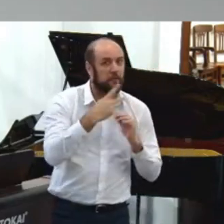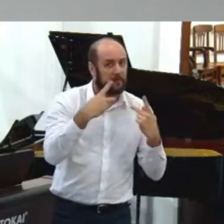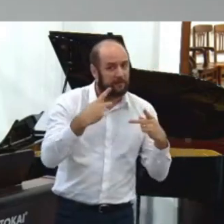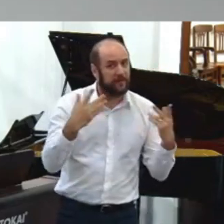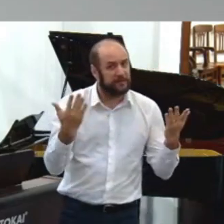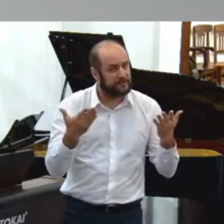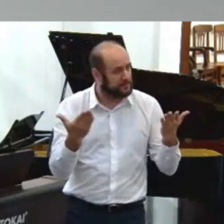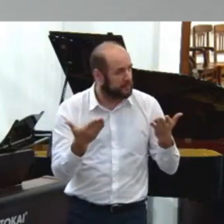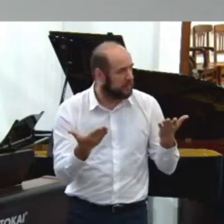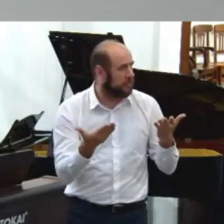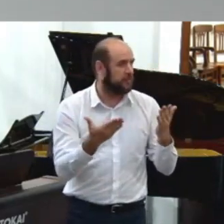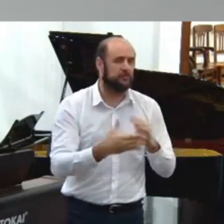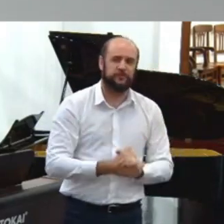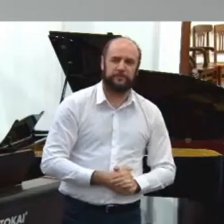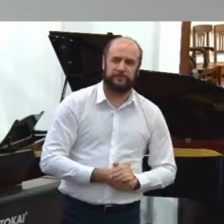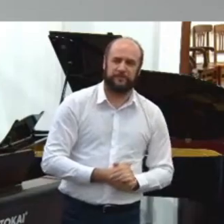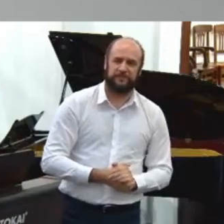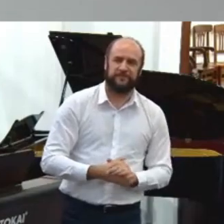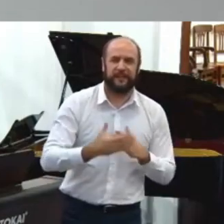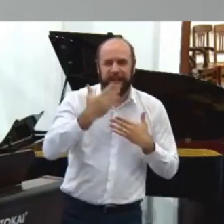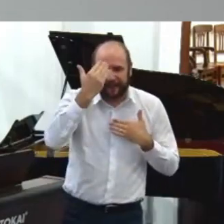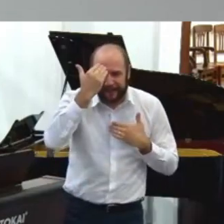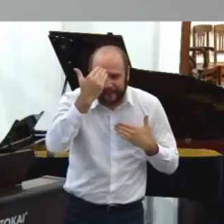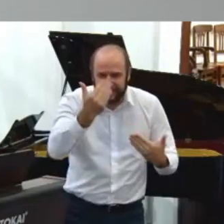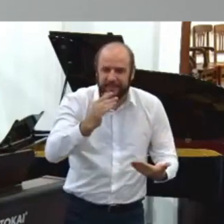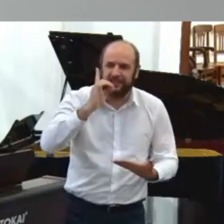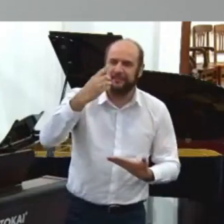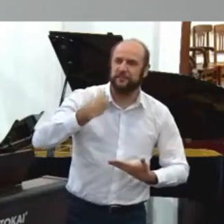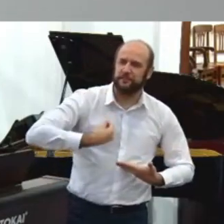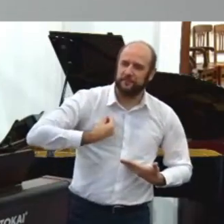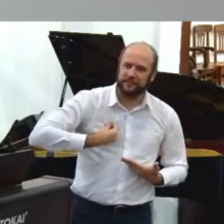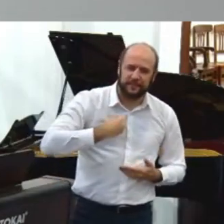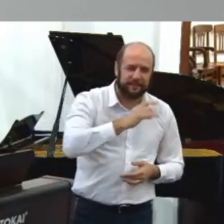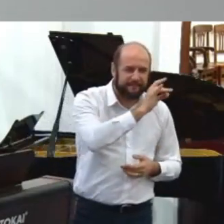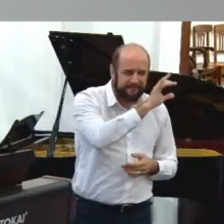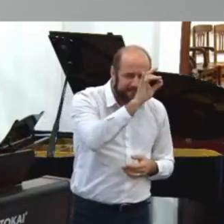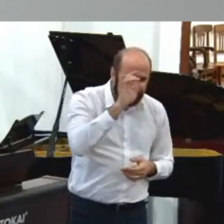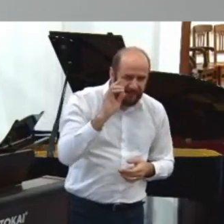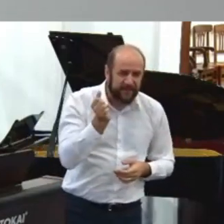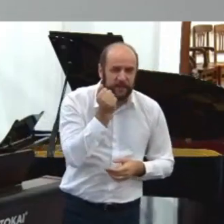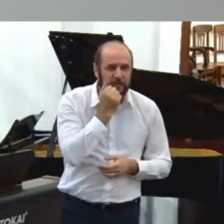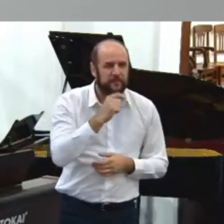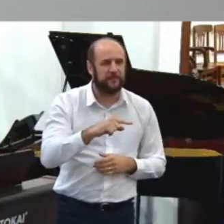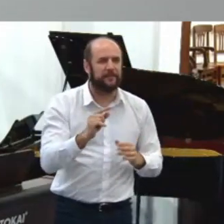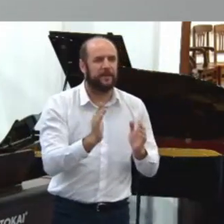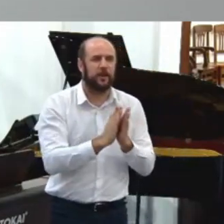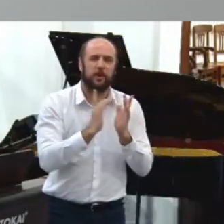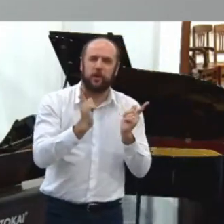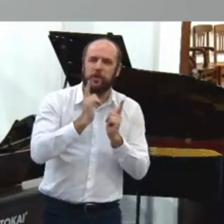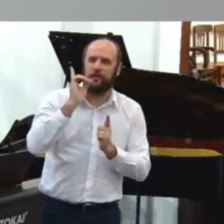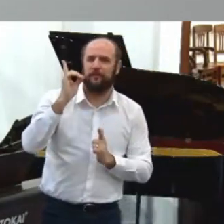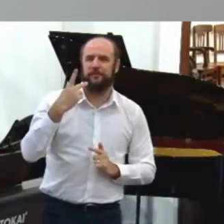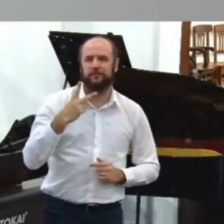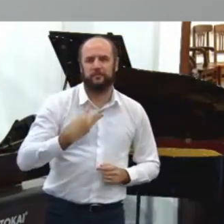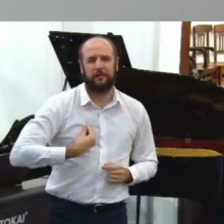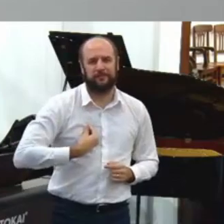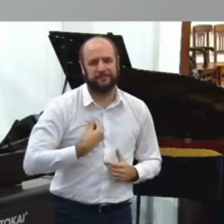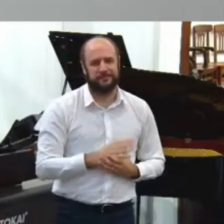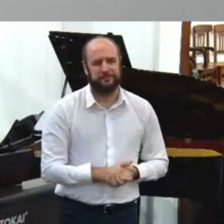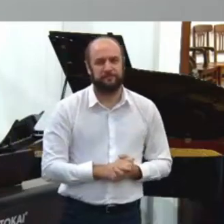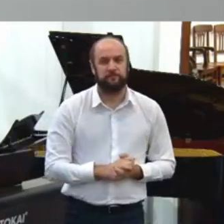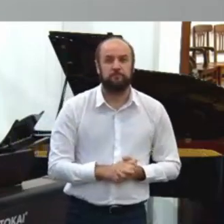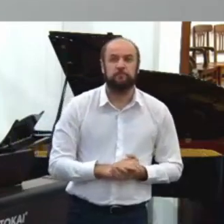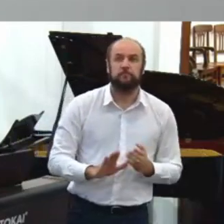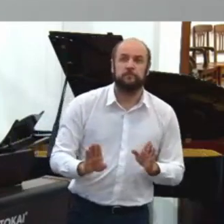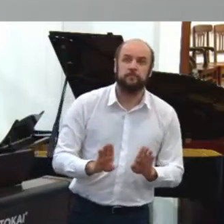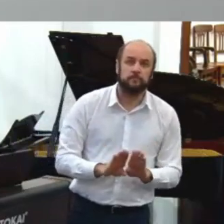exposição por nossas mídias. E agradecendo a Deus pela vida de vocês. Louvado seja Deus pela vida de vocês.